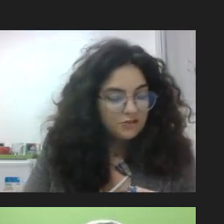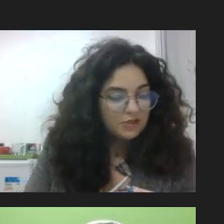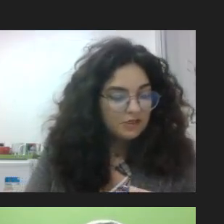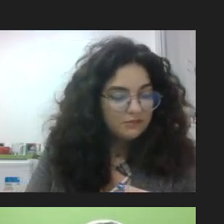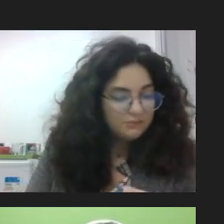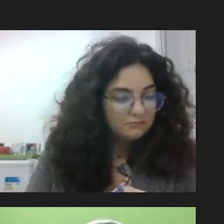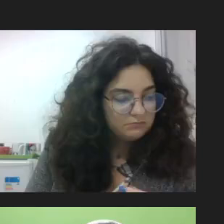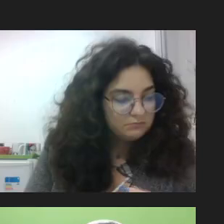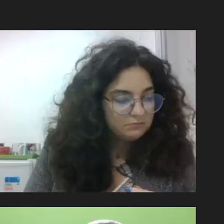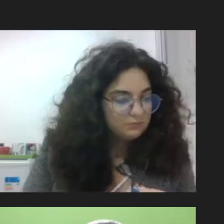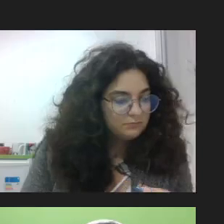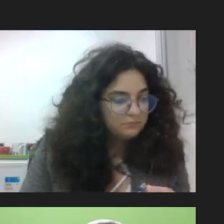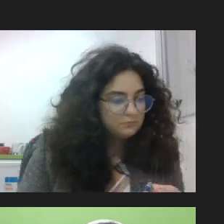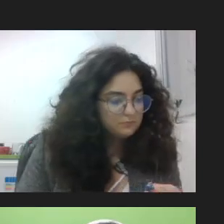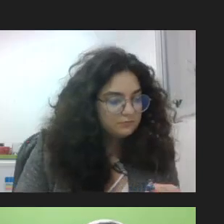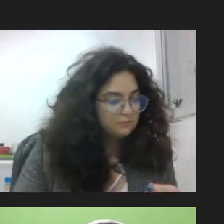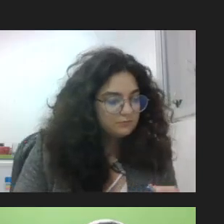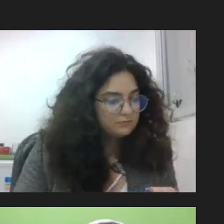acho que,